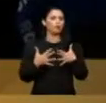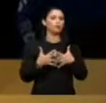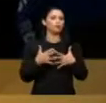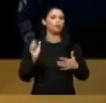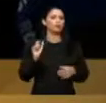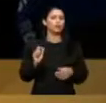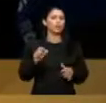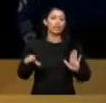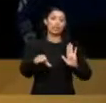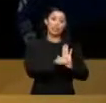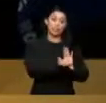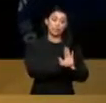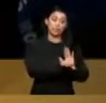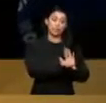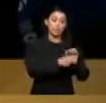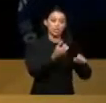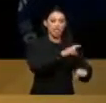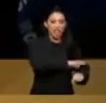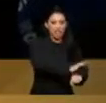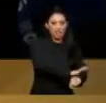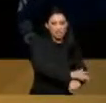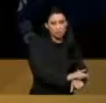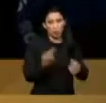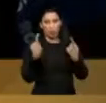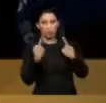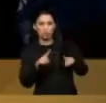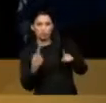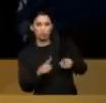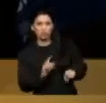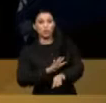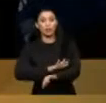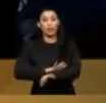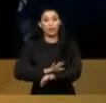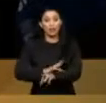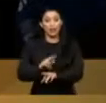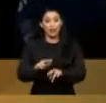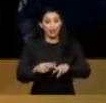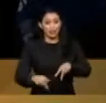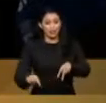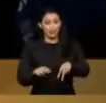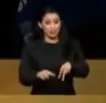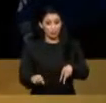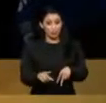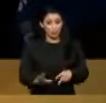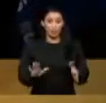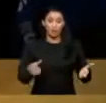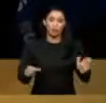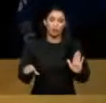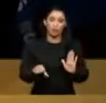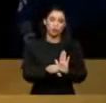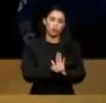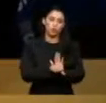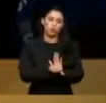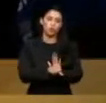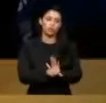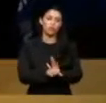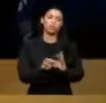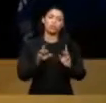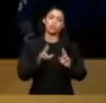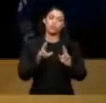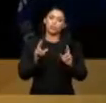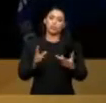racismo com injúria racial, pois um crime imprescritível não seria de ação penal pública